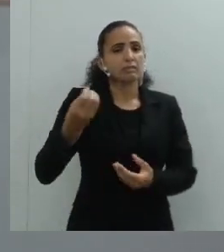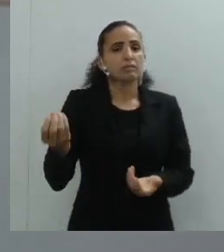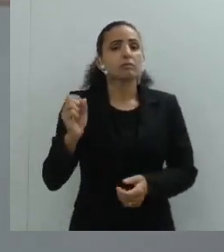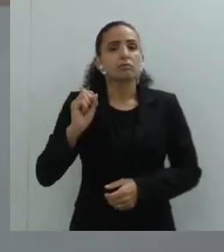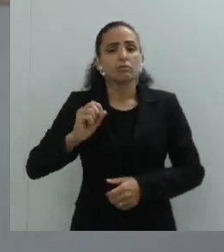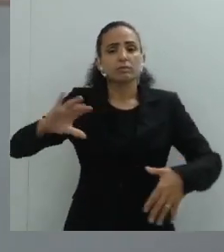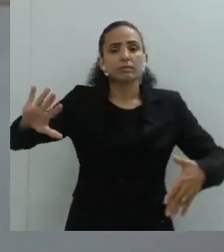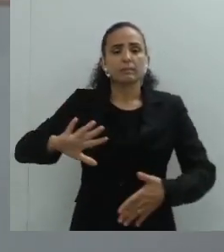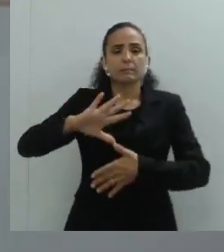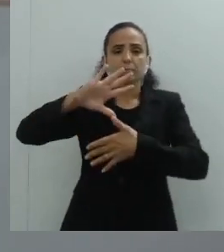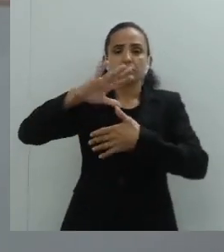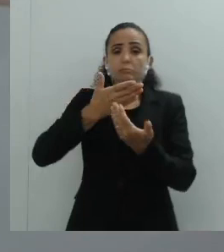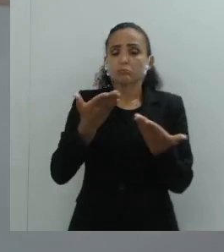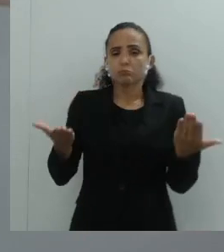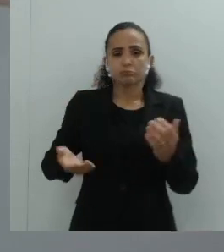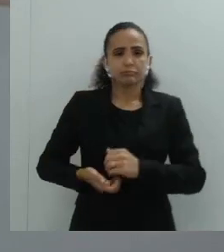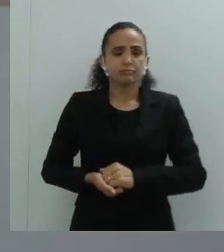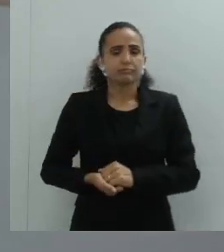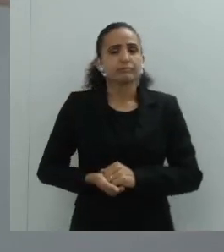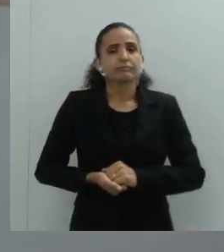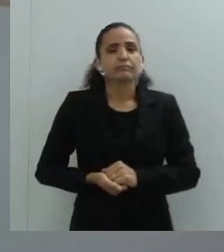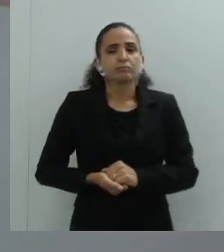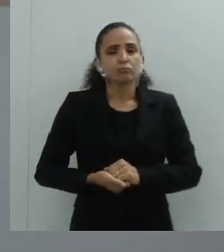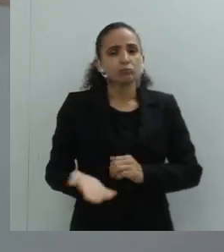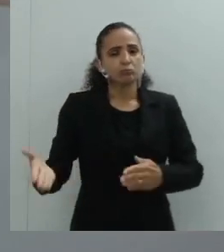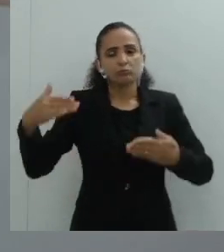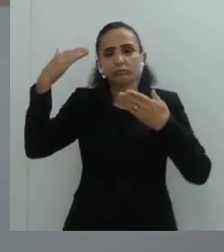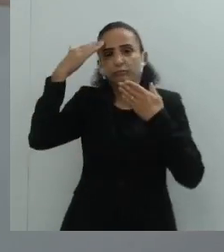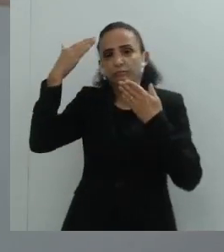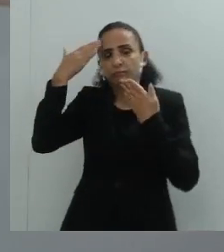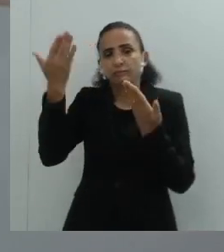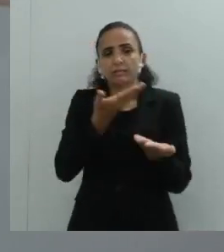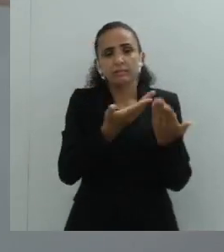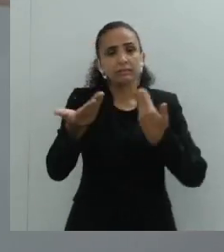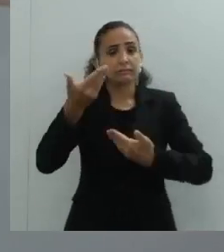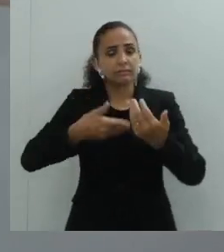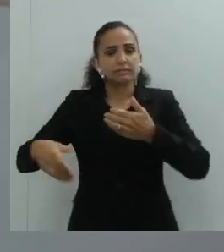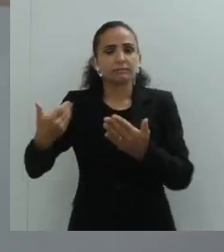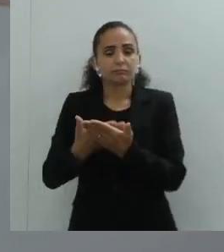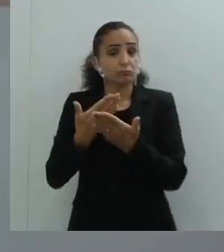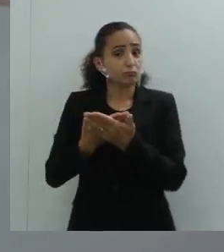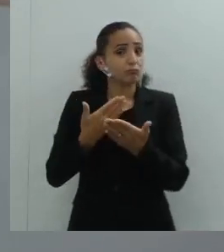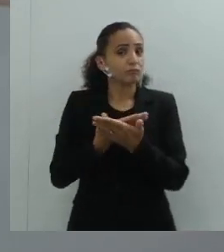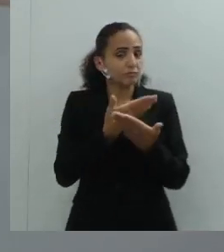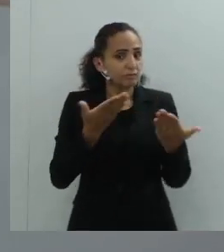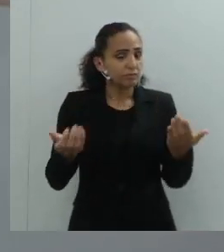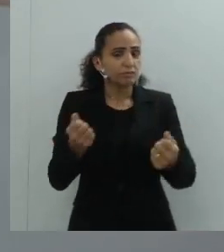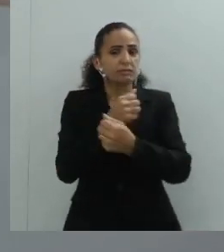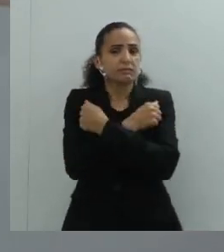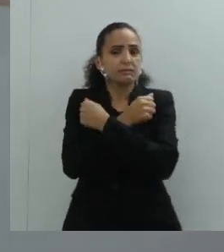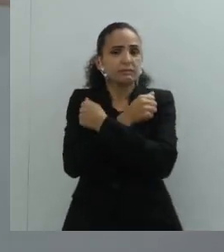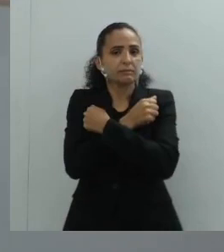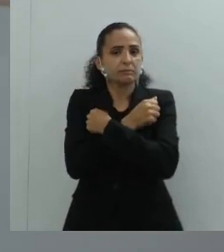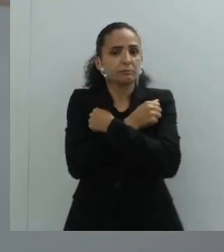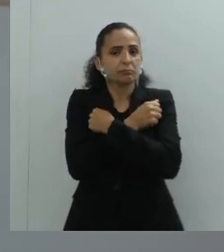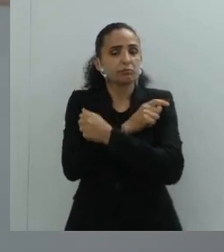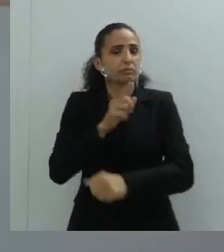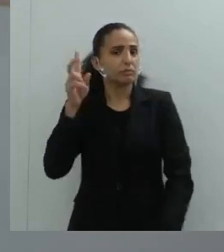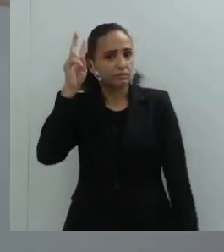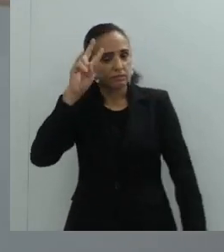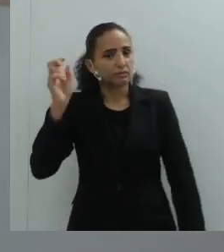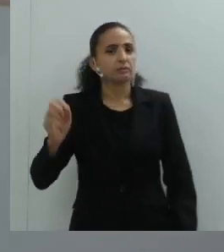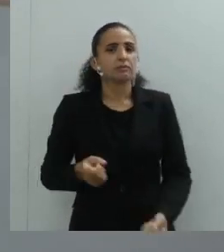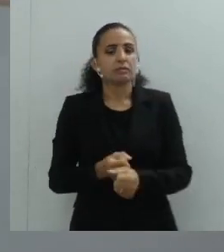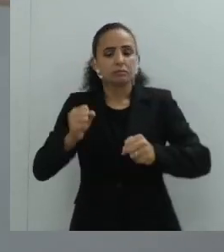de América. Gente, é isso. Muito obrigado por ter assistido a nossa aula até agora. Forte abraço a todos e a todas. E lembre-se,